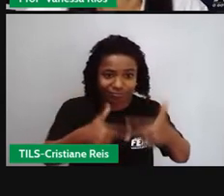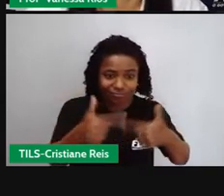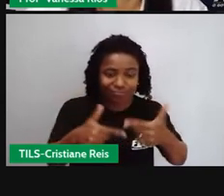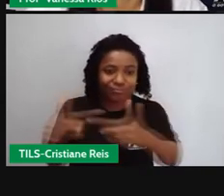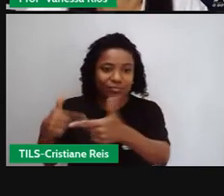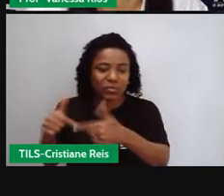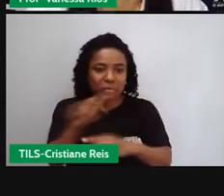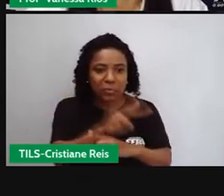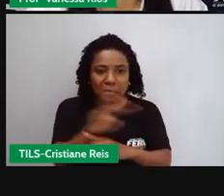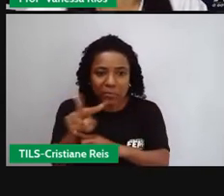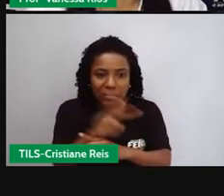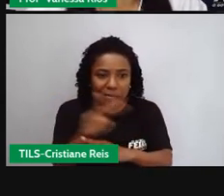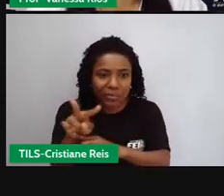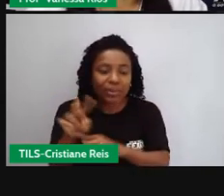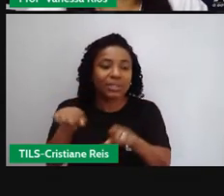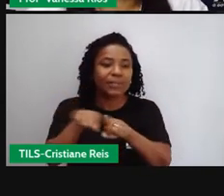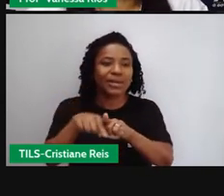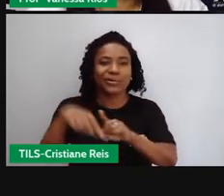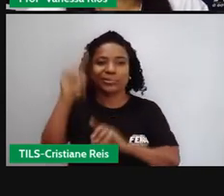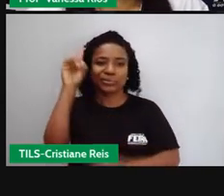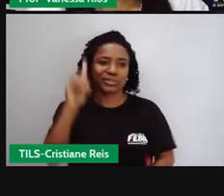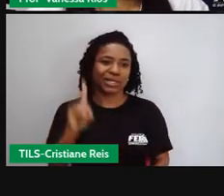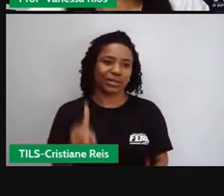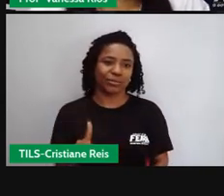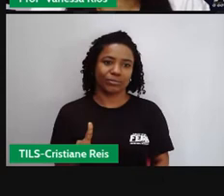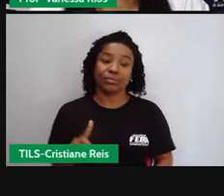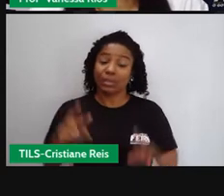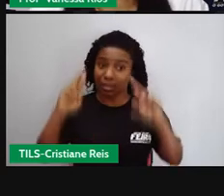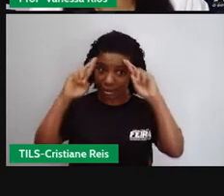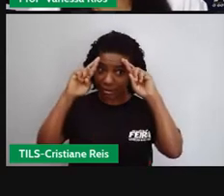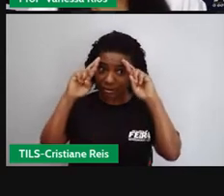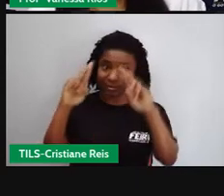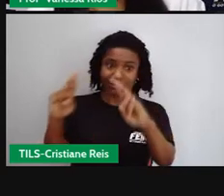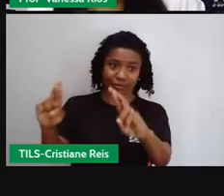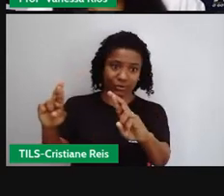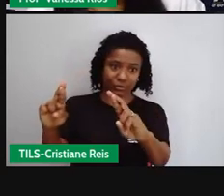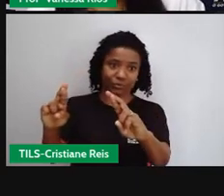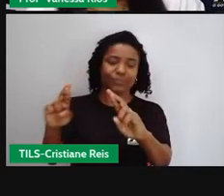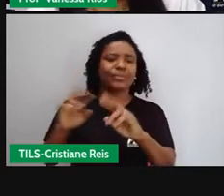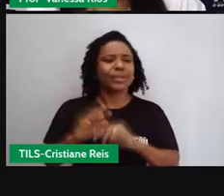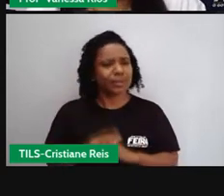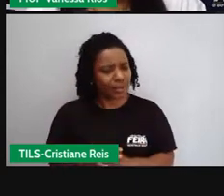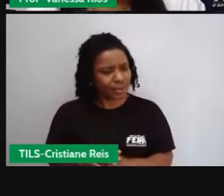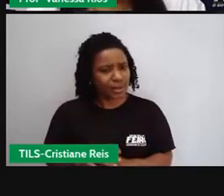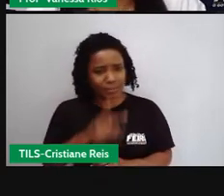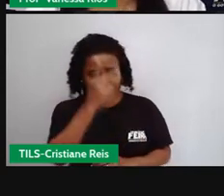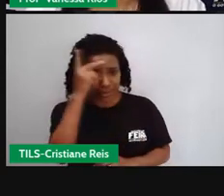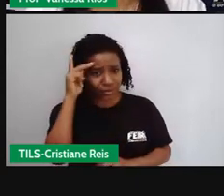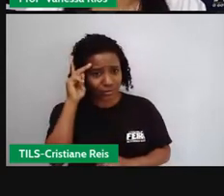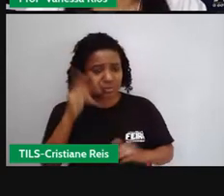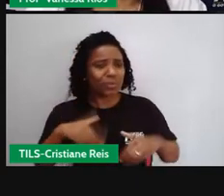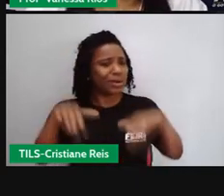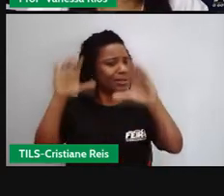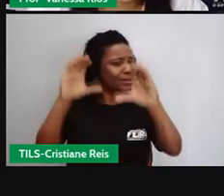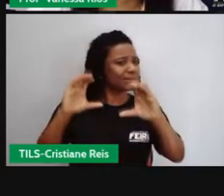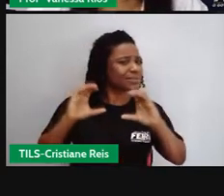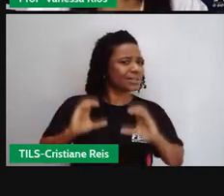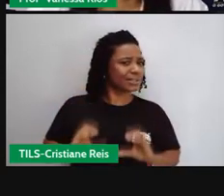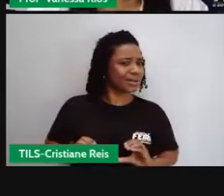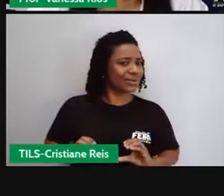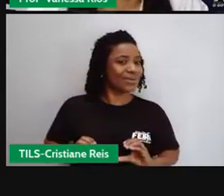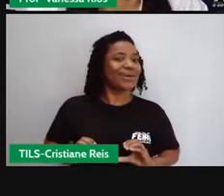desses direitos serem respeitados. E aí quem exerce a cidadania é chamado de